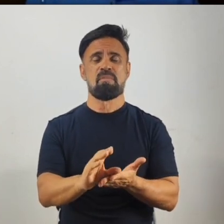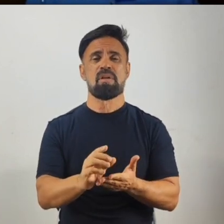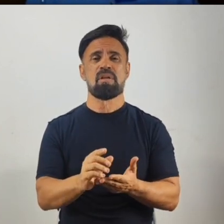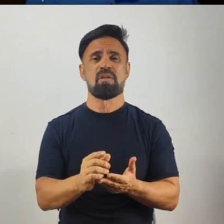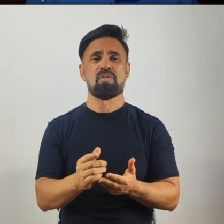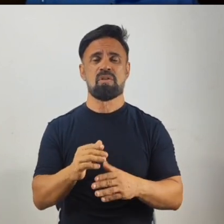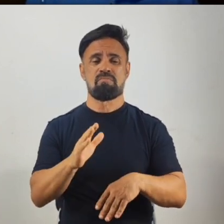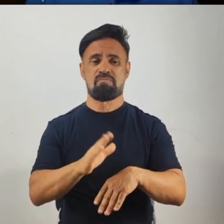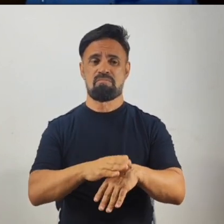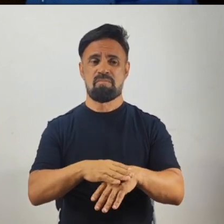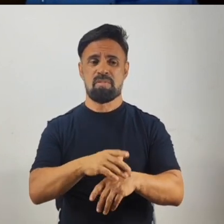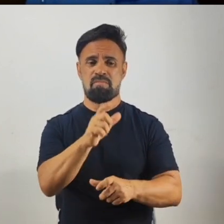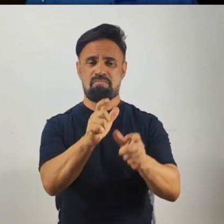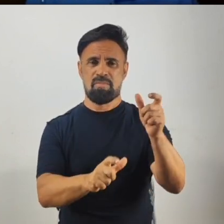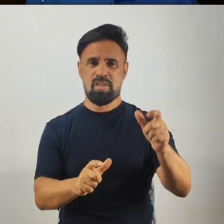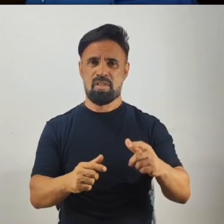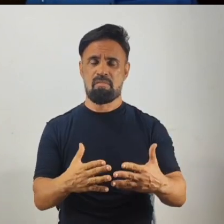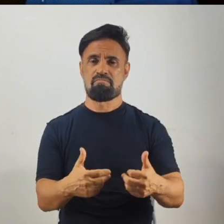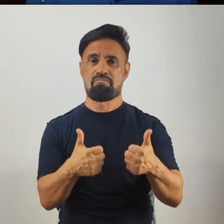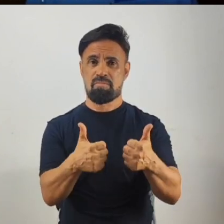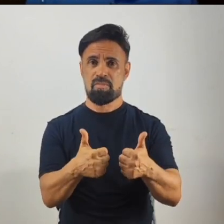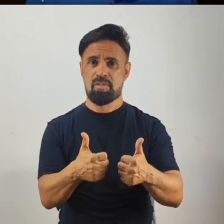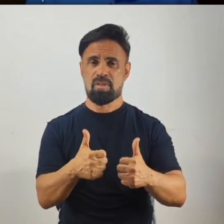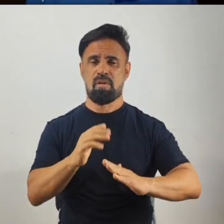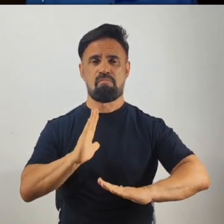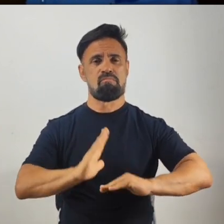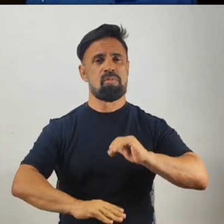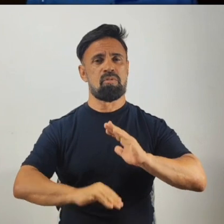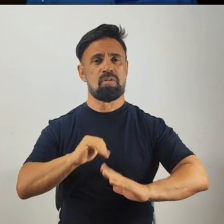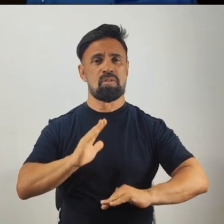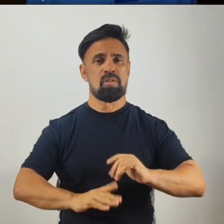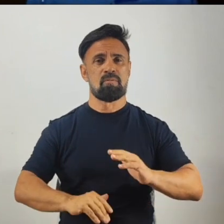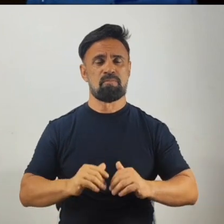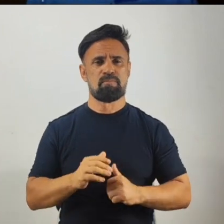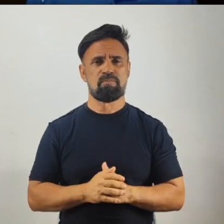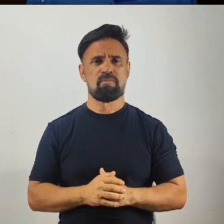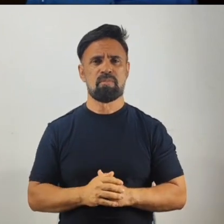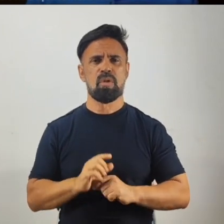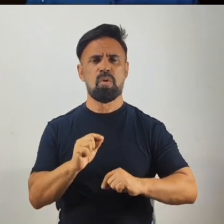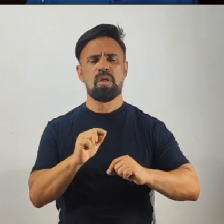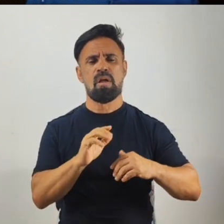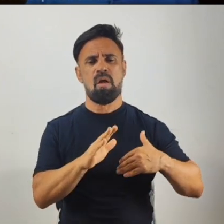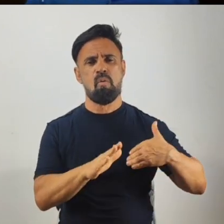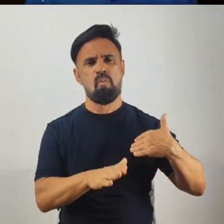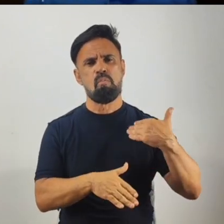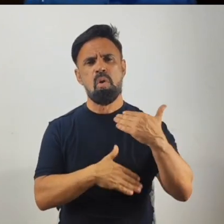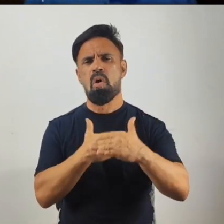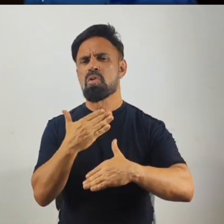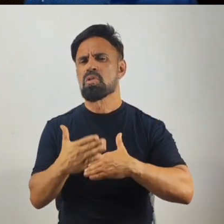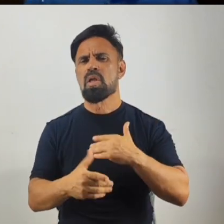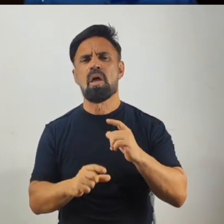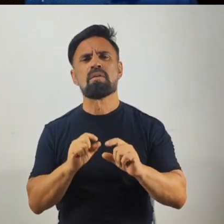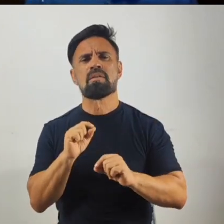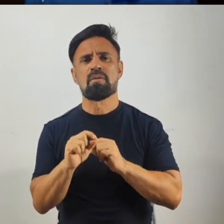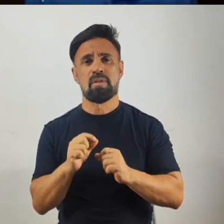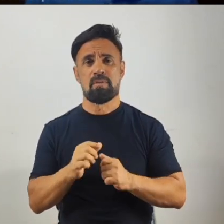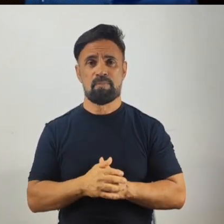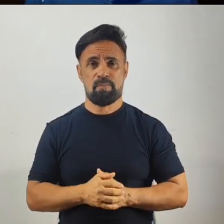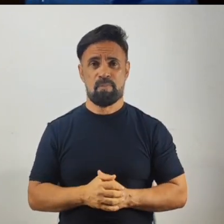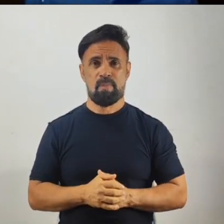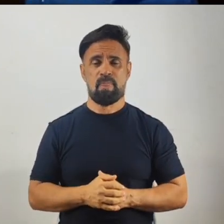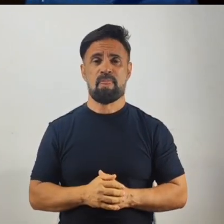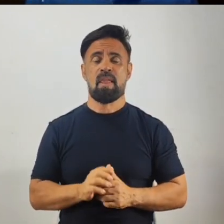a disponibilidade de mão de obra qualificada. O que é o processo? O que são